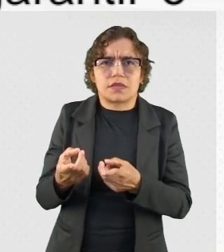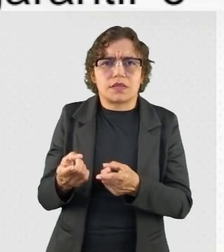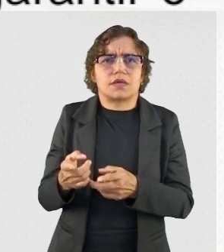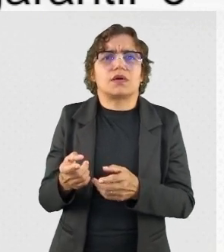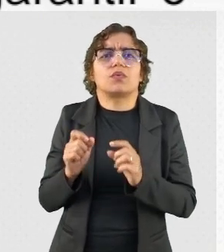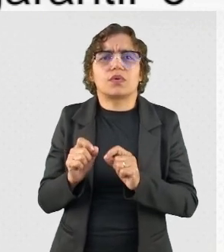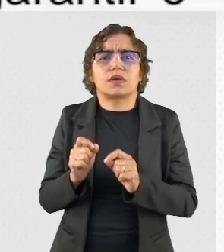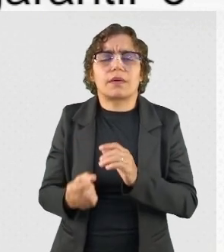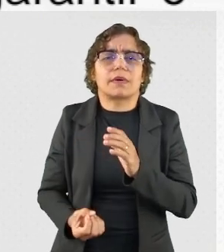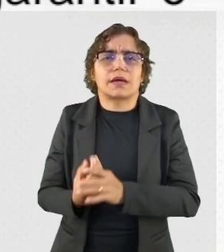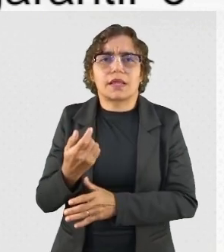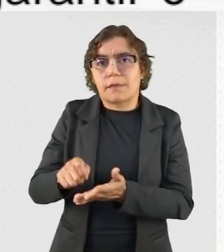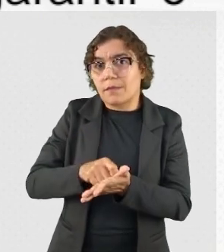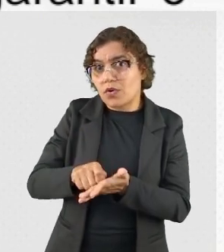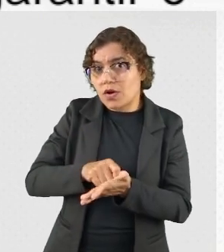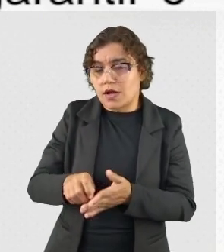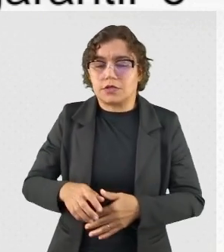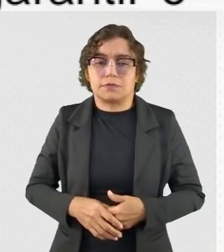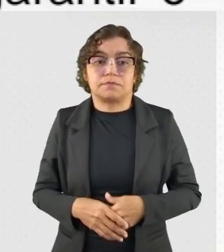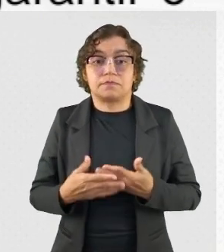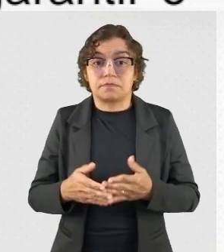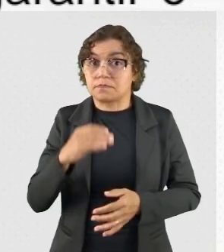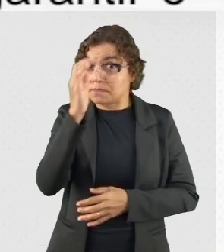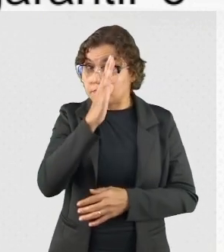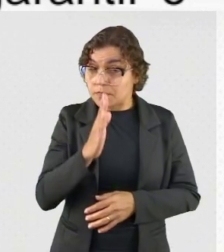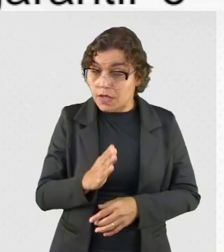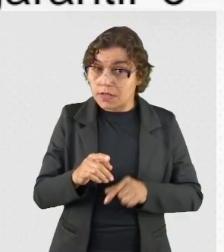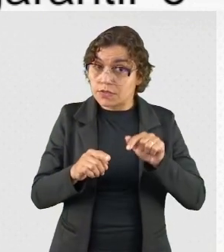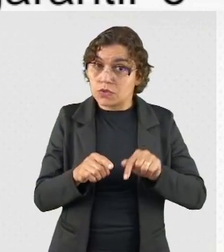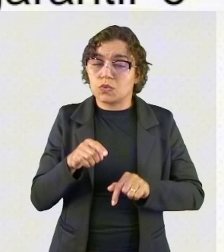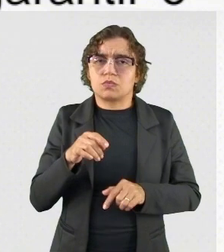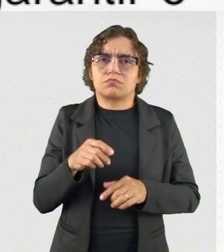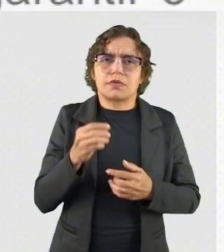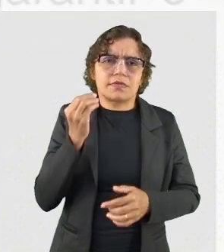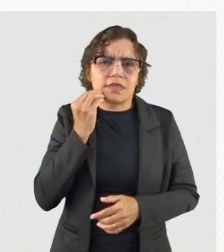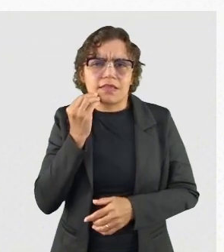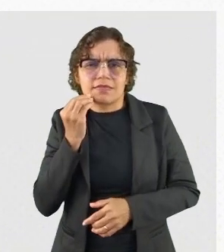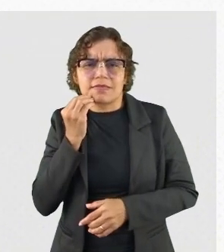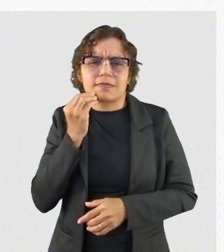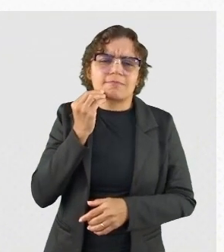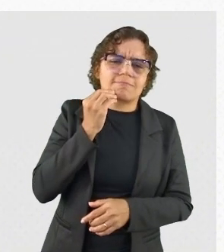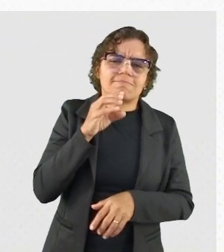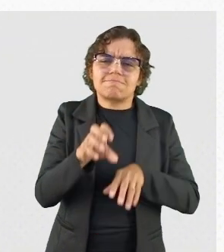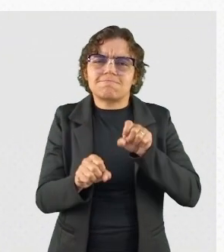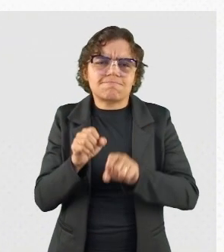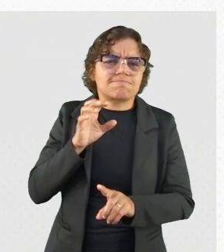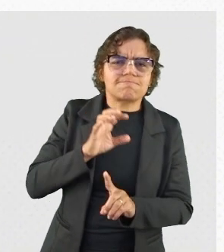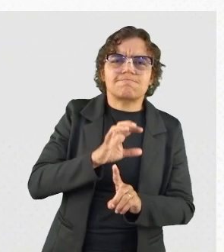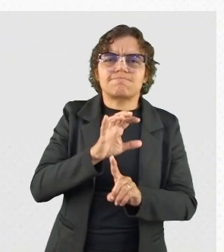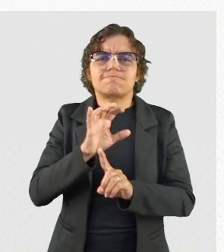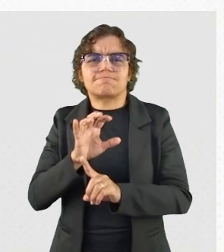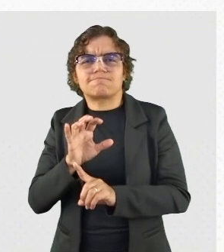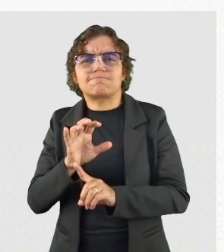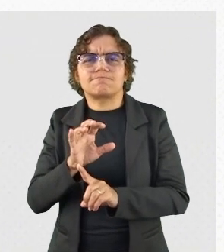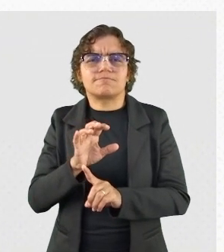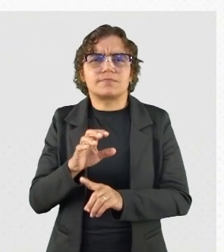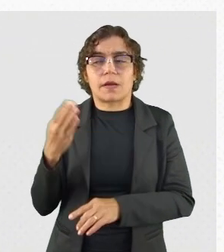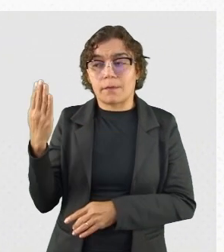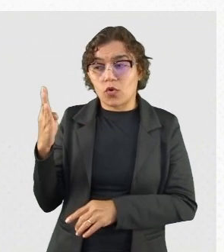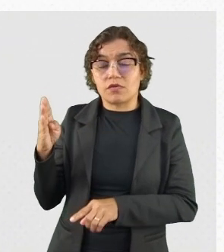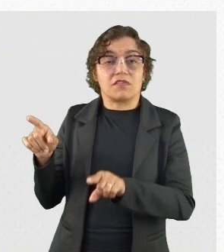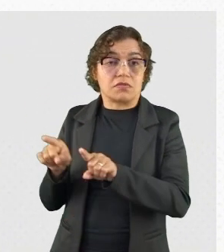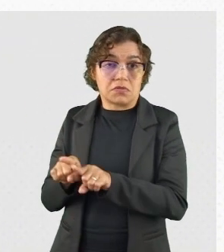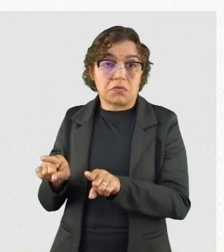de borracha. Então, o Brasil ele buscava essa tentativa de influência naquela região, enquanto a Bolívia